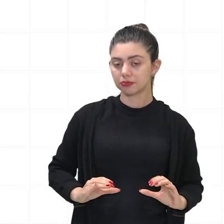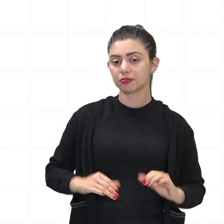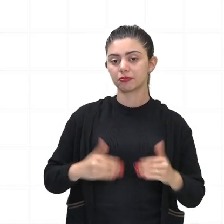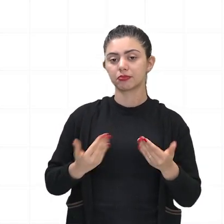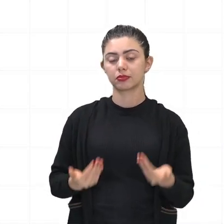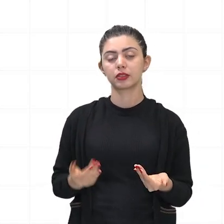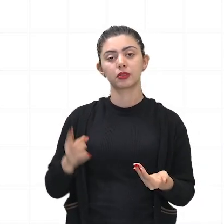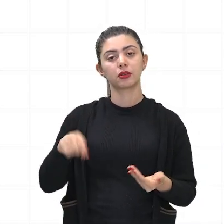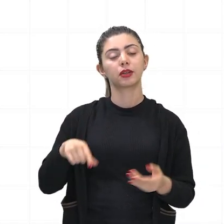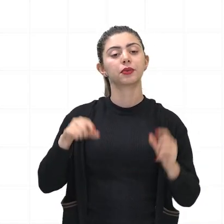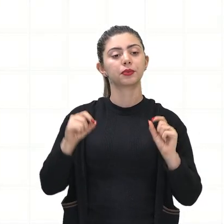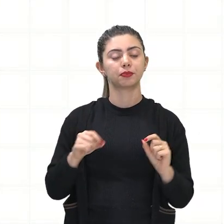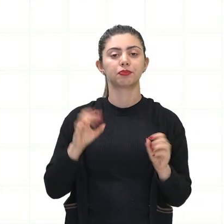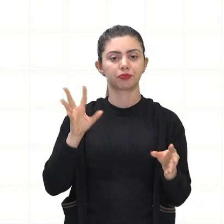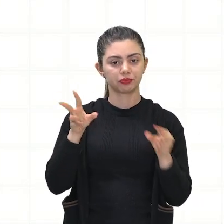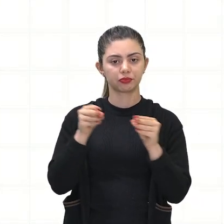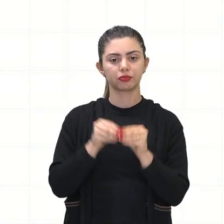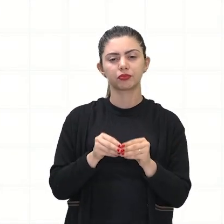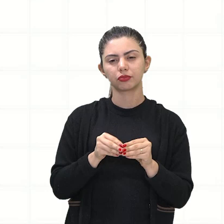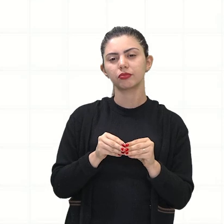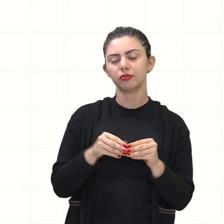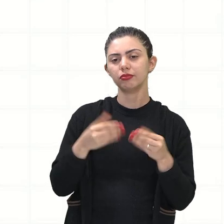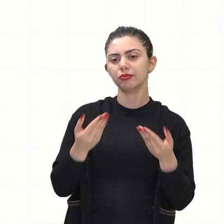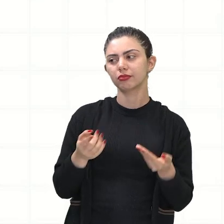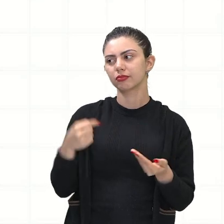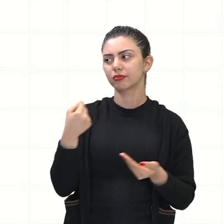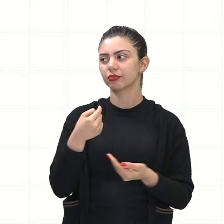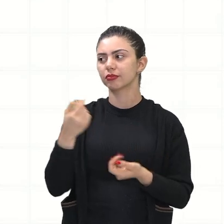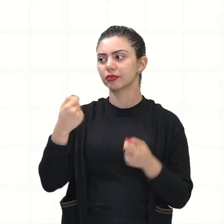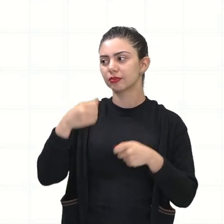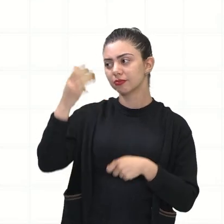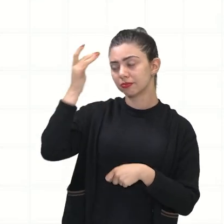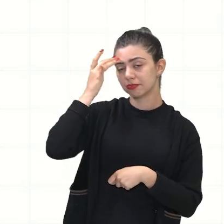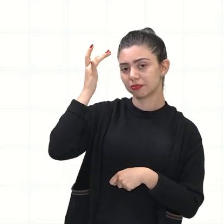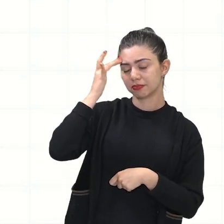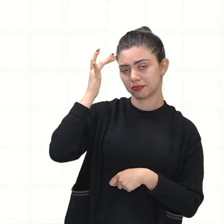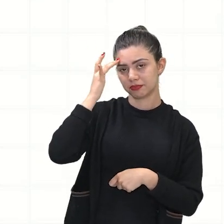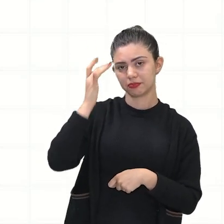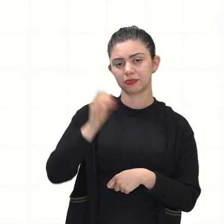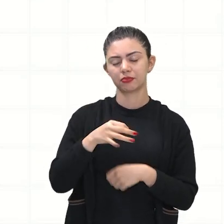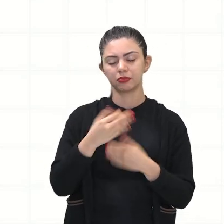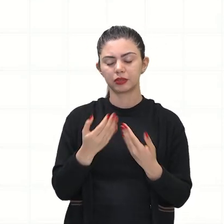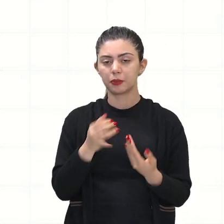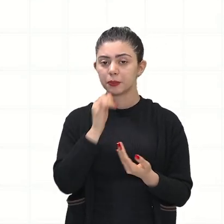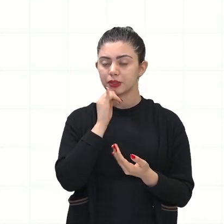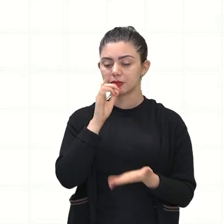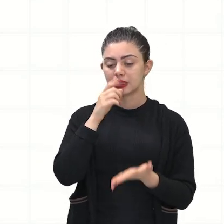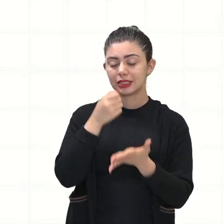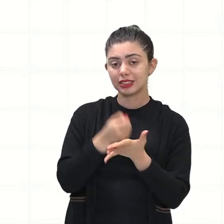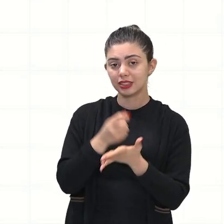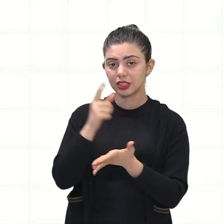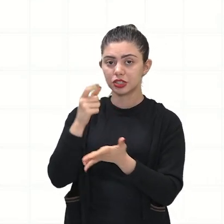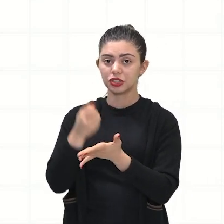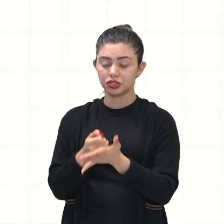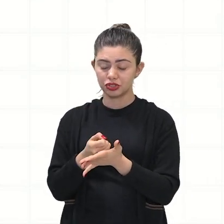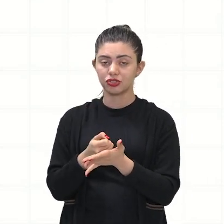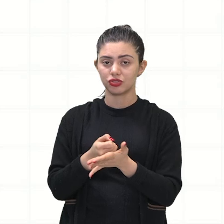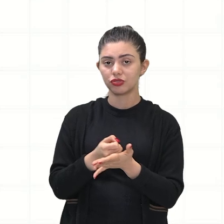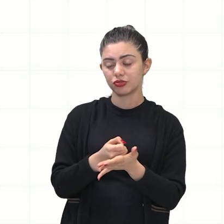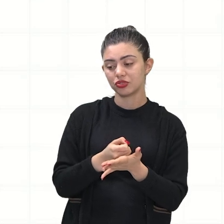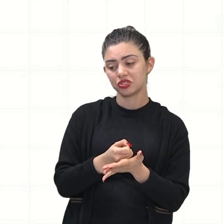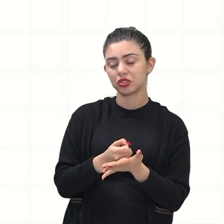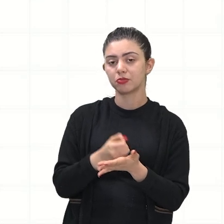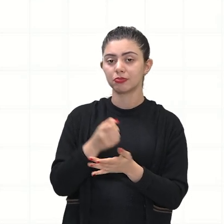ela acima de tudo, é um discernimento para se tomar decisões